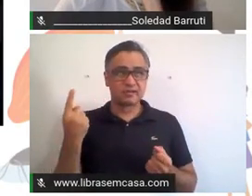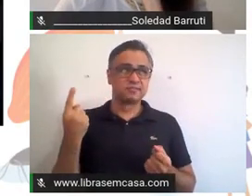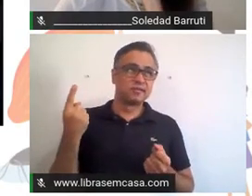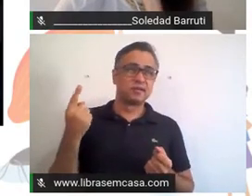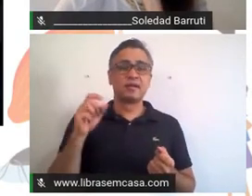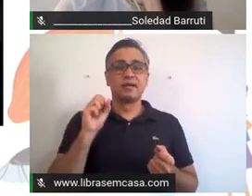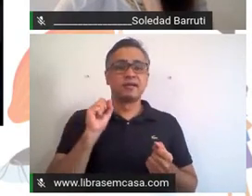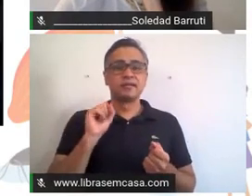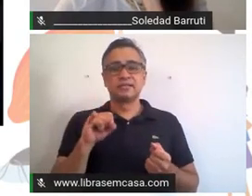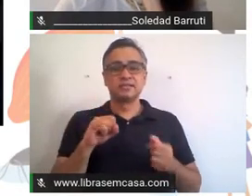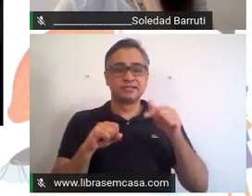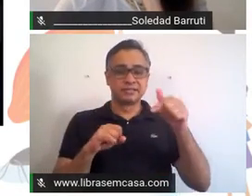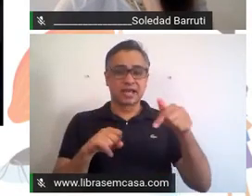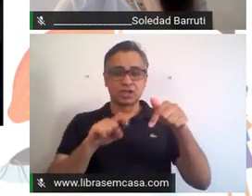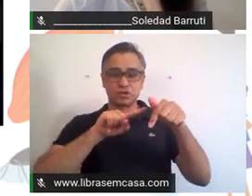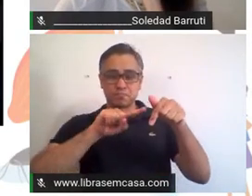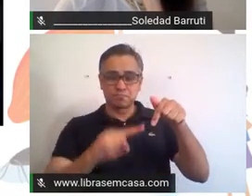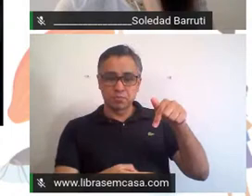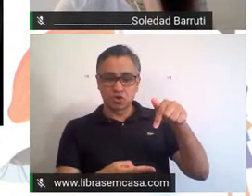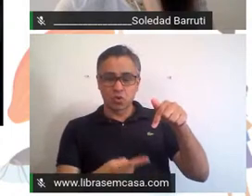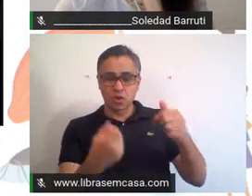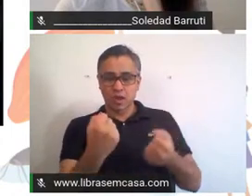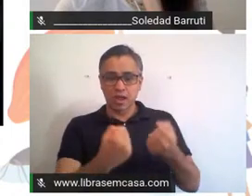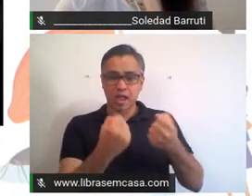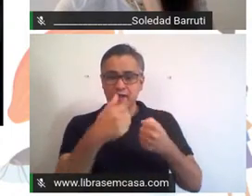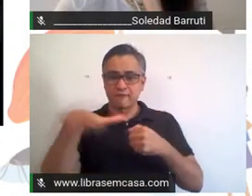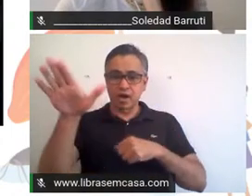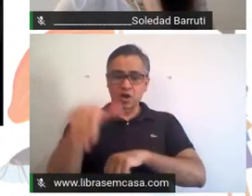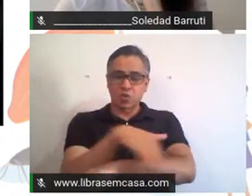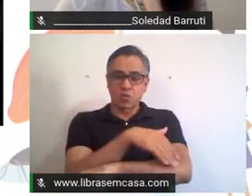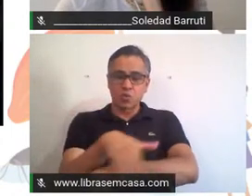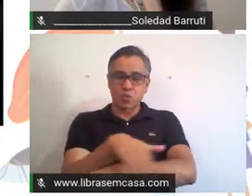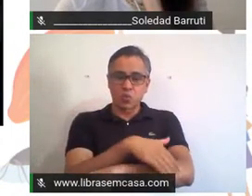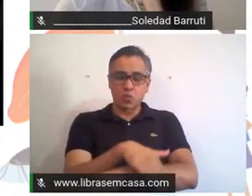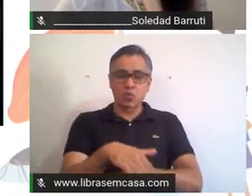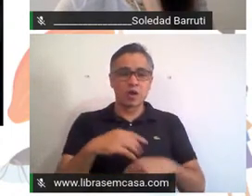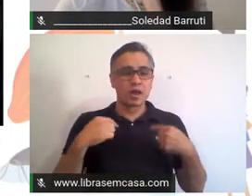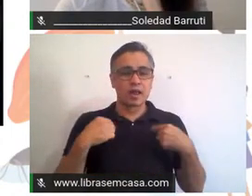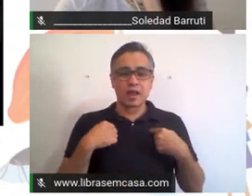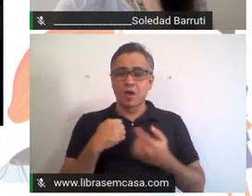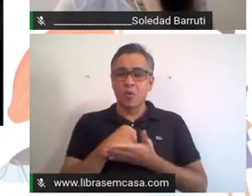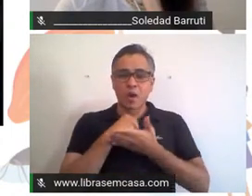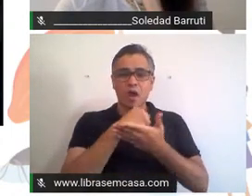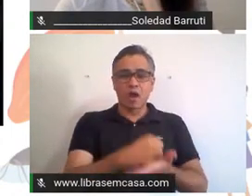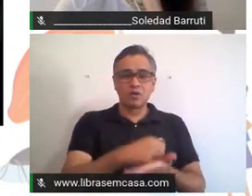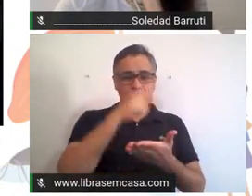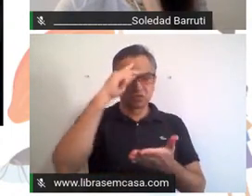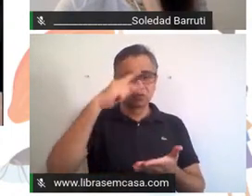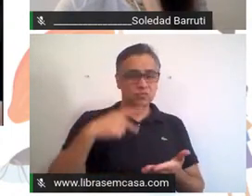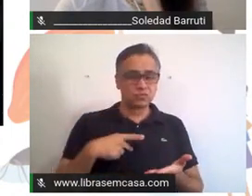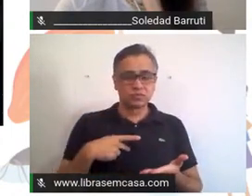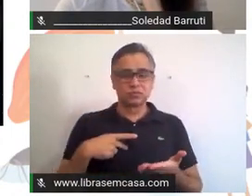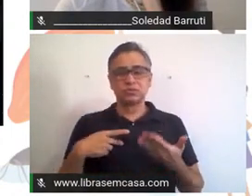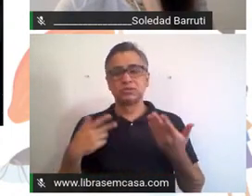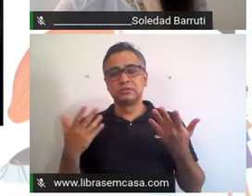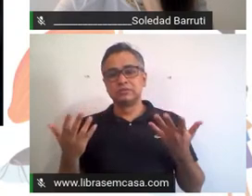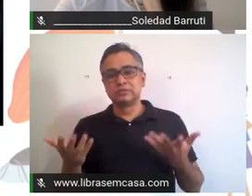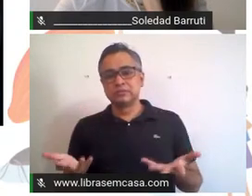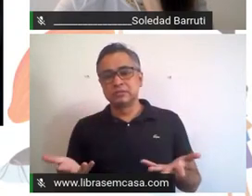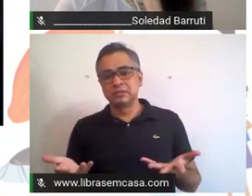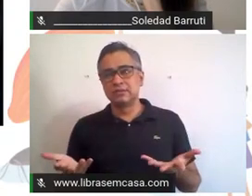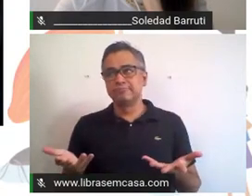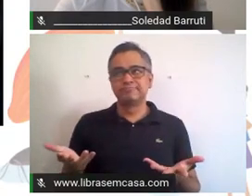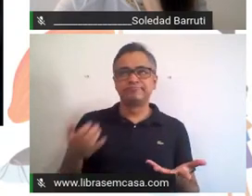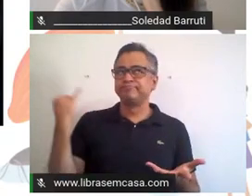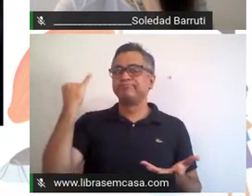Mas não vai se iludir de que se os outros 7 milhões de automóveis forem para a rua, a sua contribuição